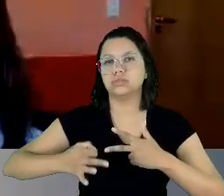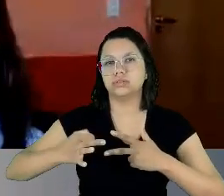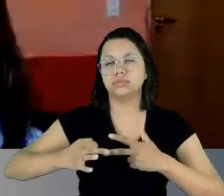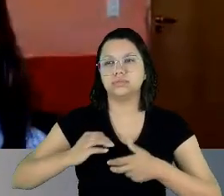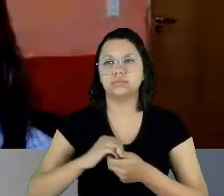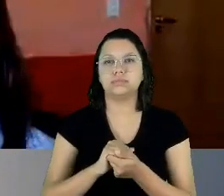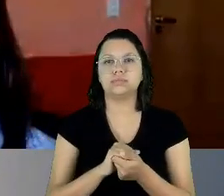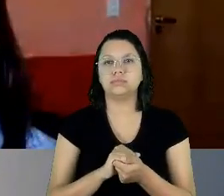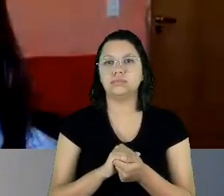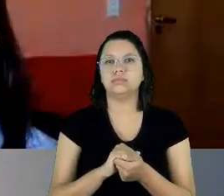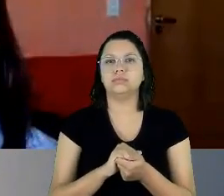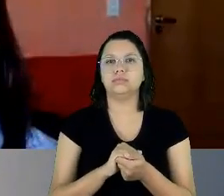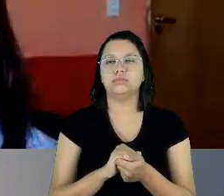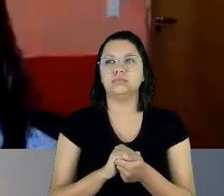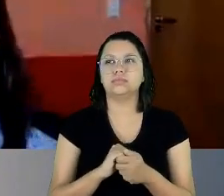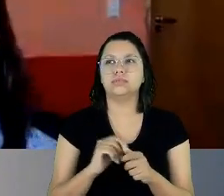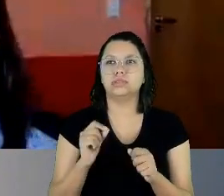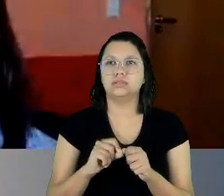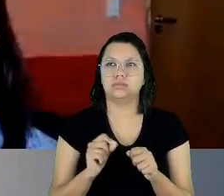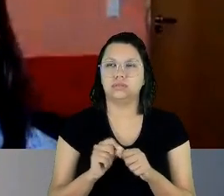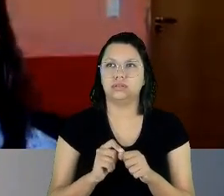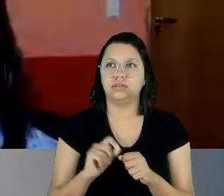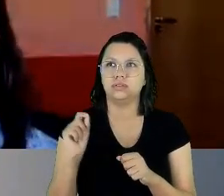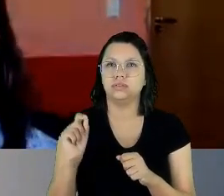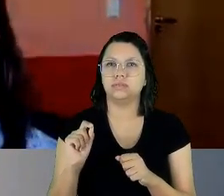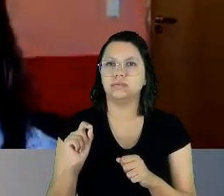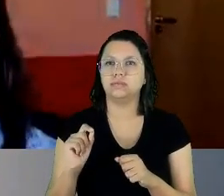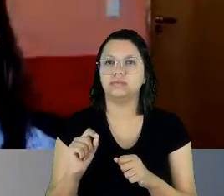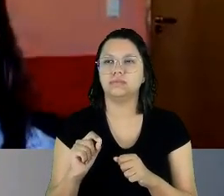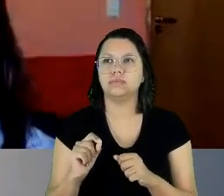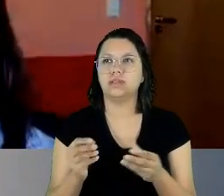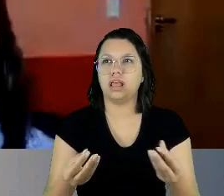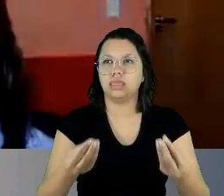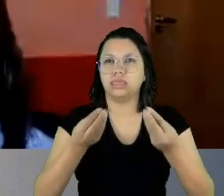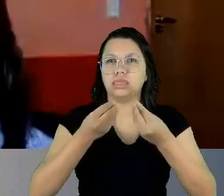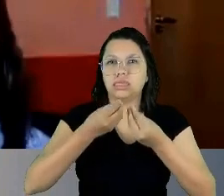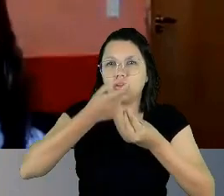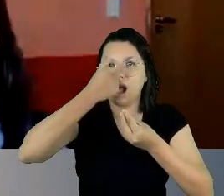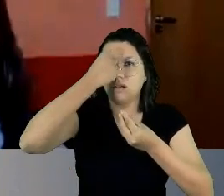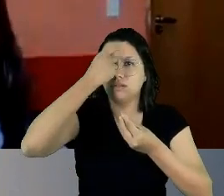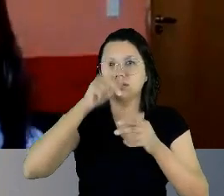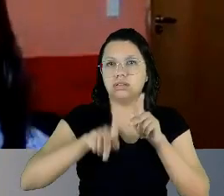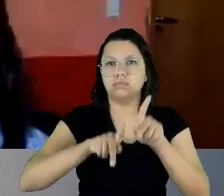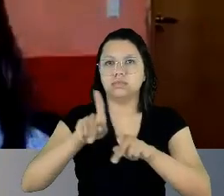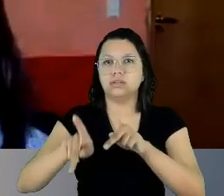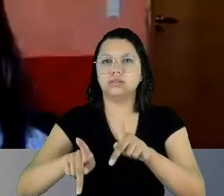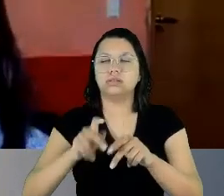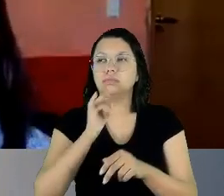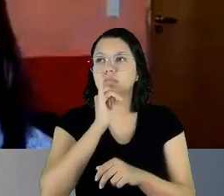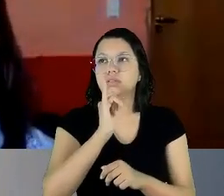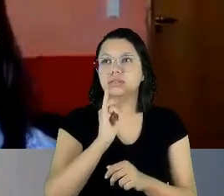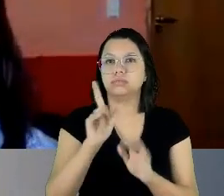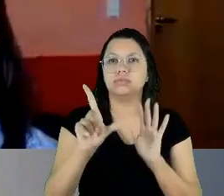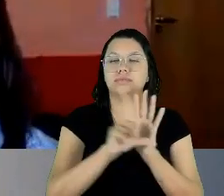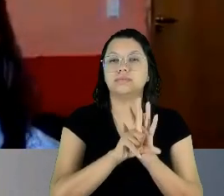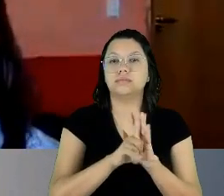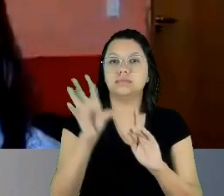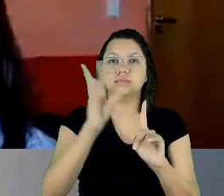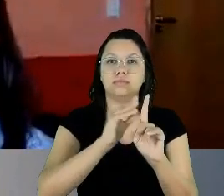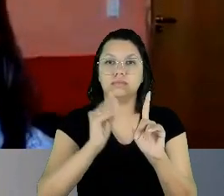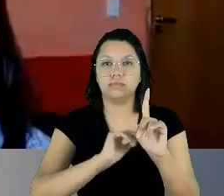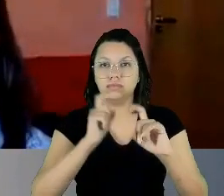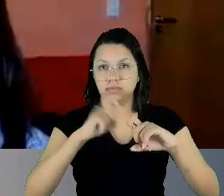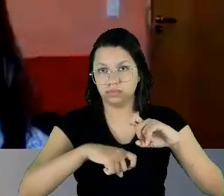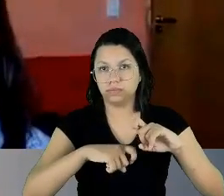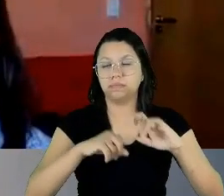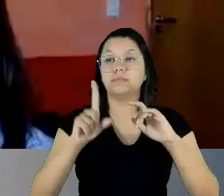Judiciário em fazer com que conscientizar a população, por exemplo, de leis como a da